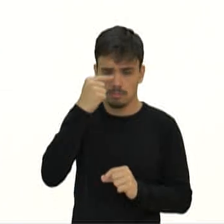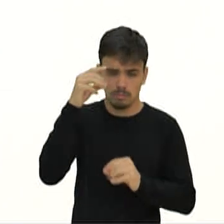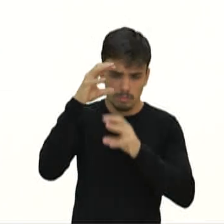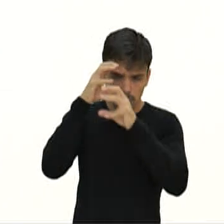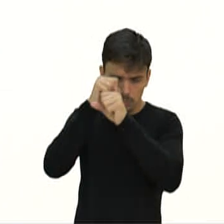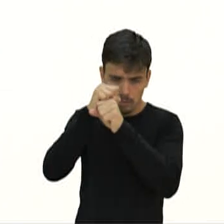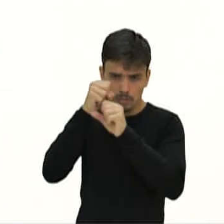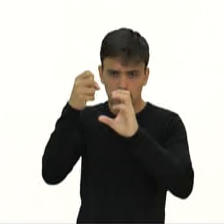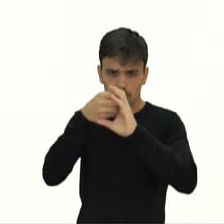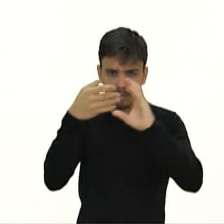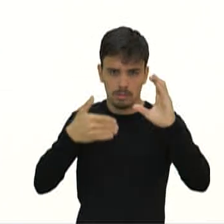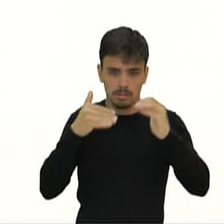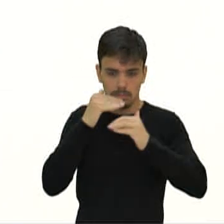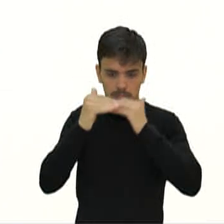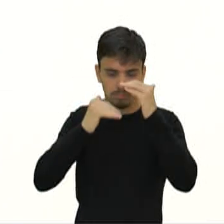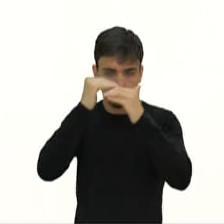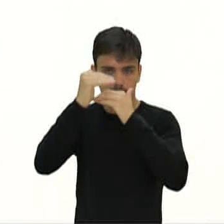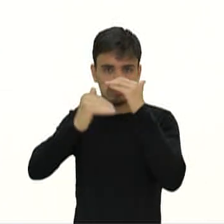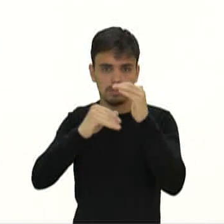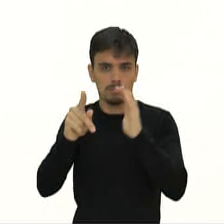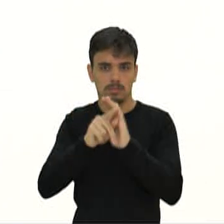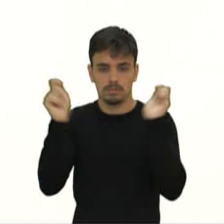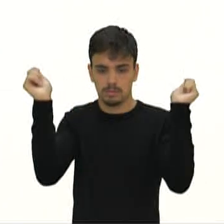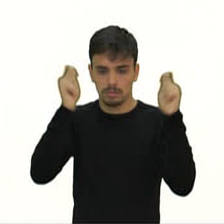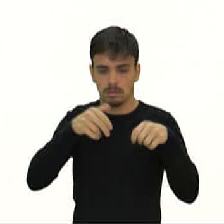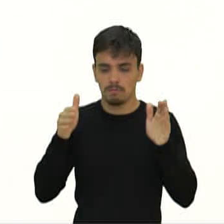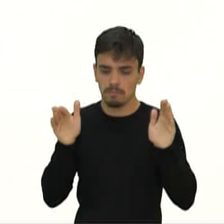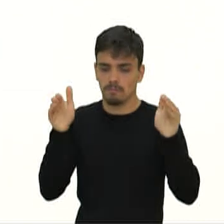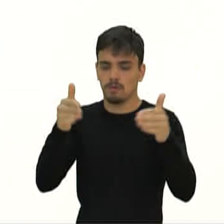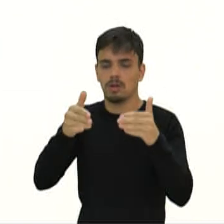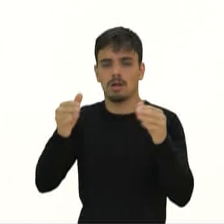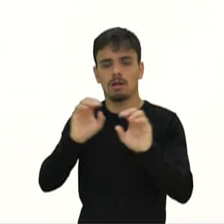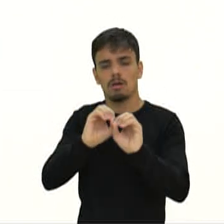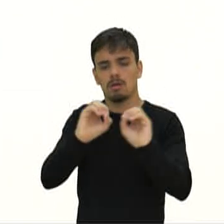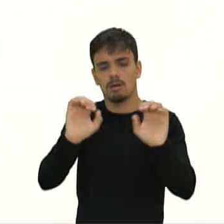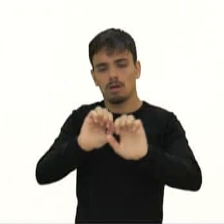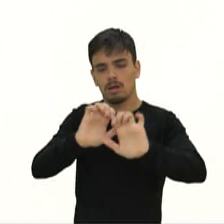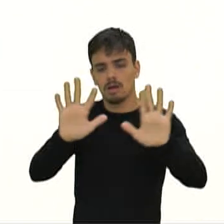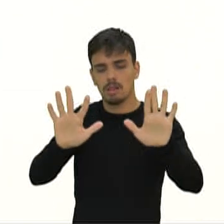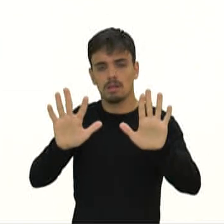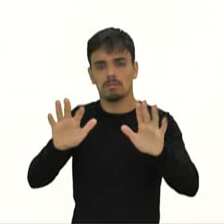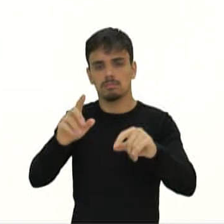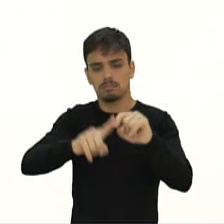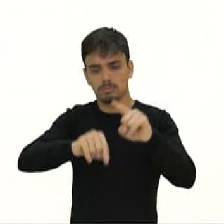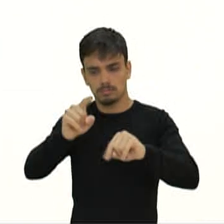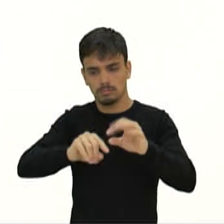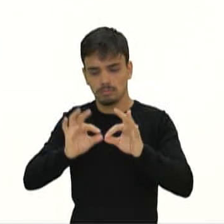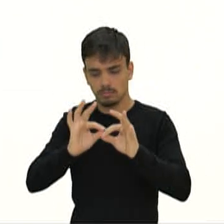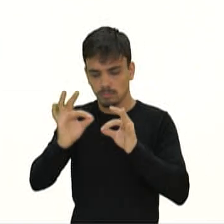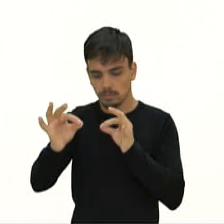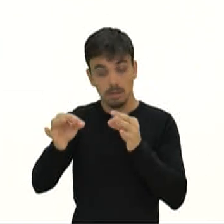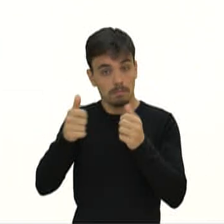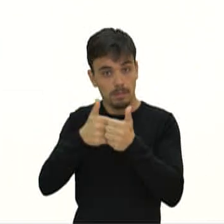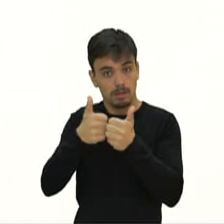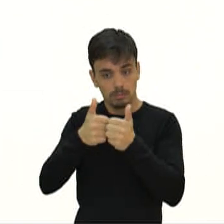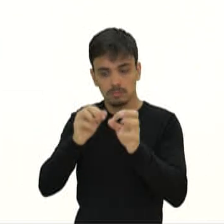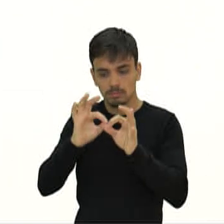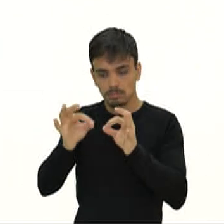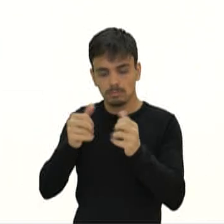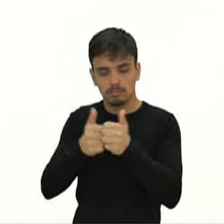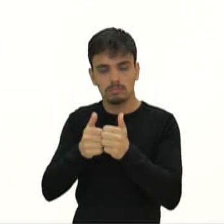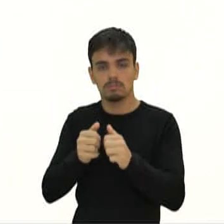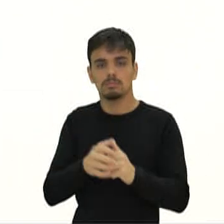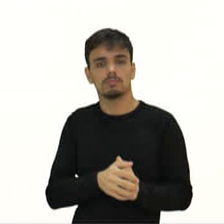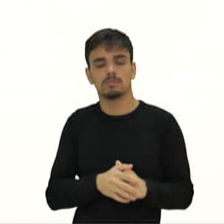diminuição progressiva da capacidade de focar nitidamente objetos a curta distância. Isso ocorre porque